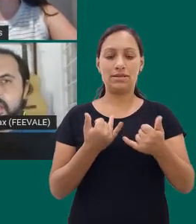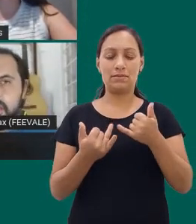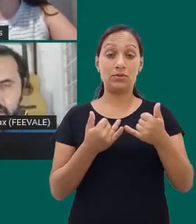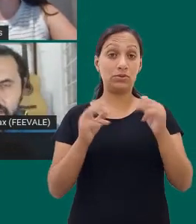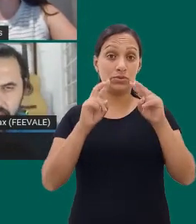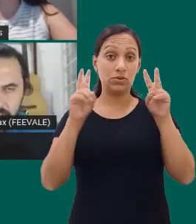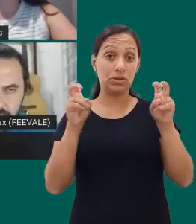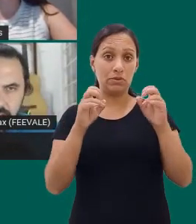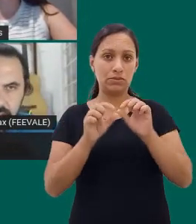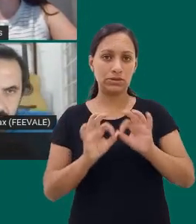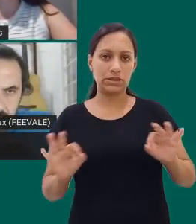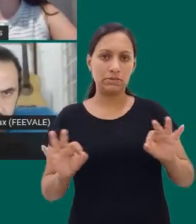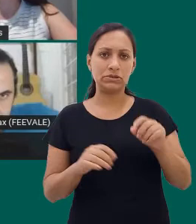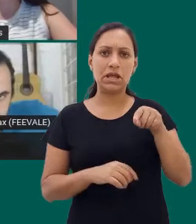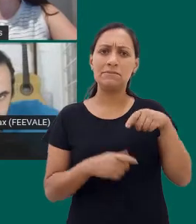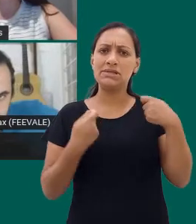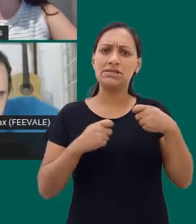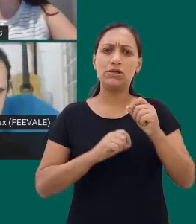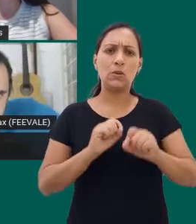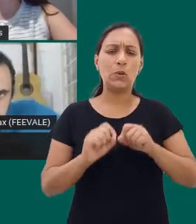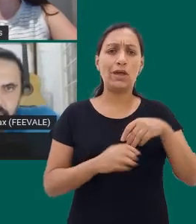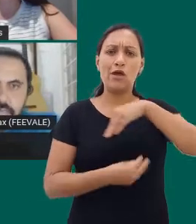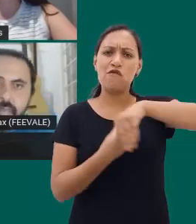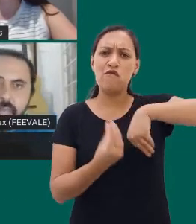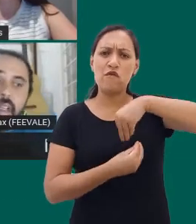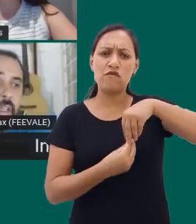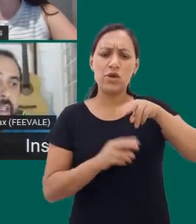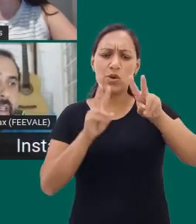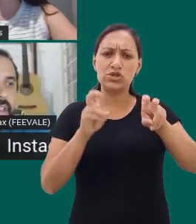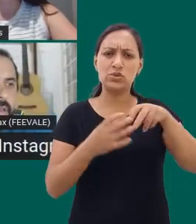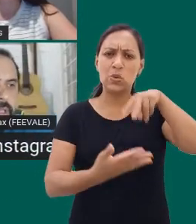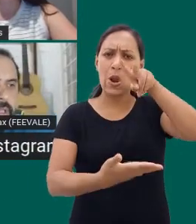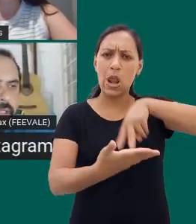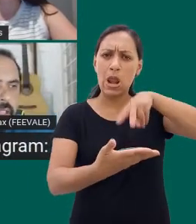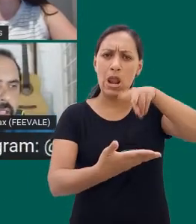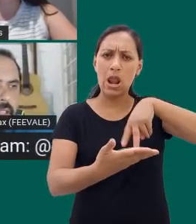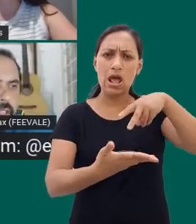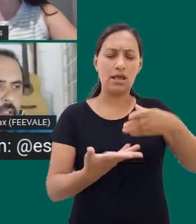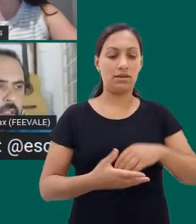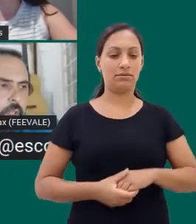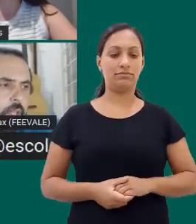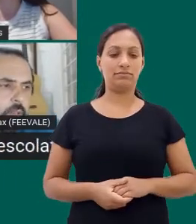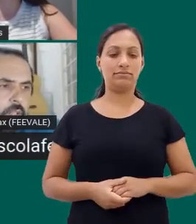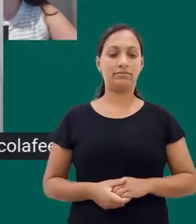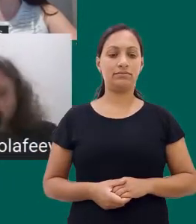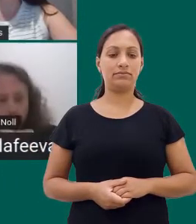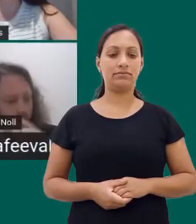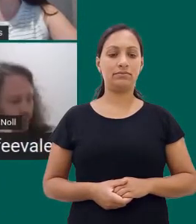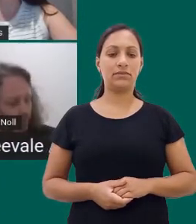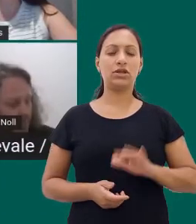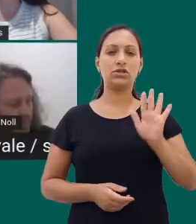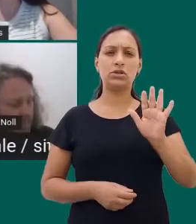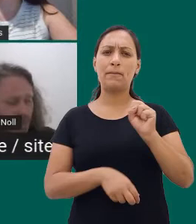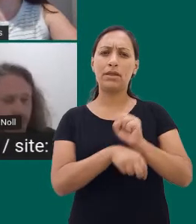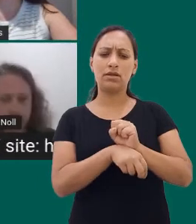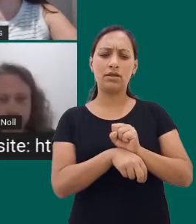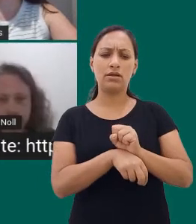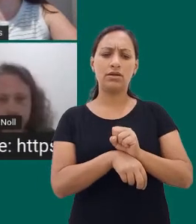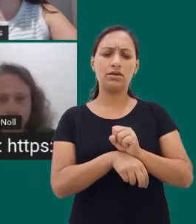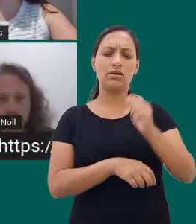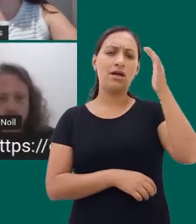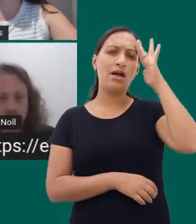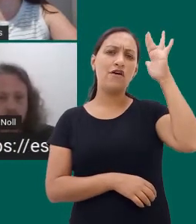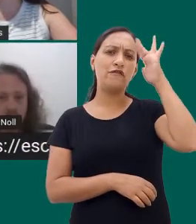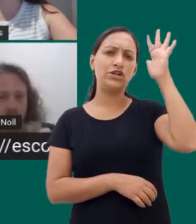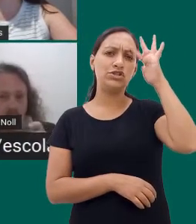ele vai ter que ler, ele vai ter que se envolver com aquilo ali, né? Mas então, o que eu acho legal, Samuel, te interrompendo um pouco, assim, eu estou